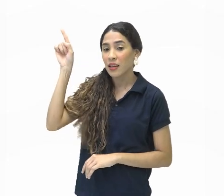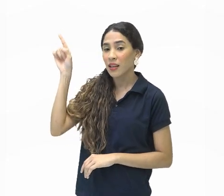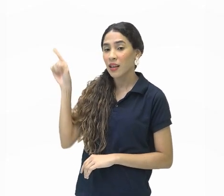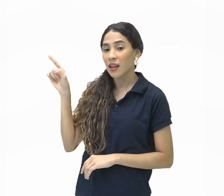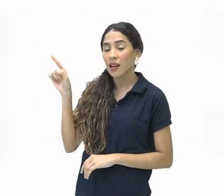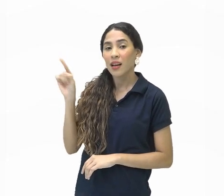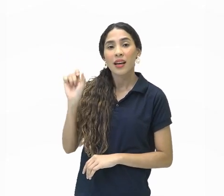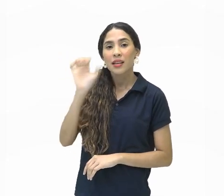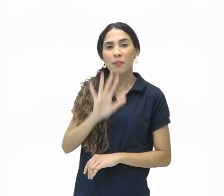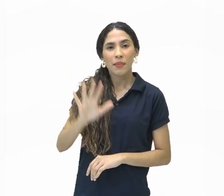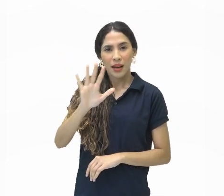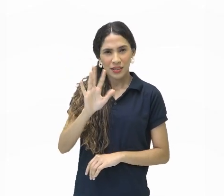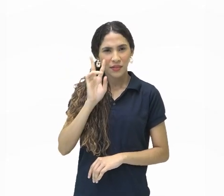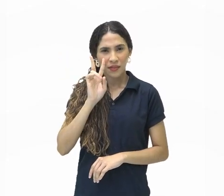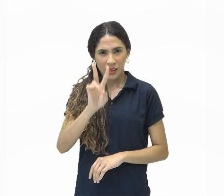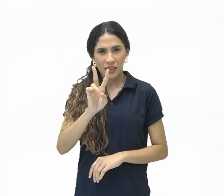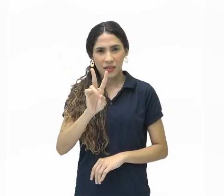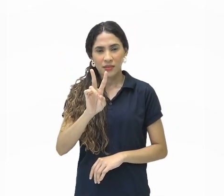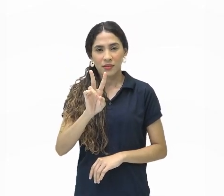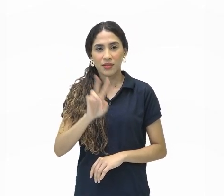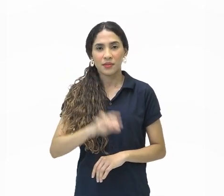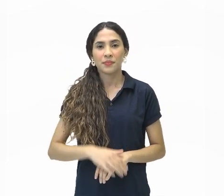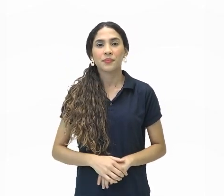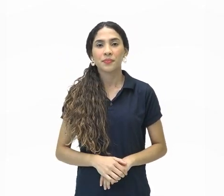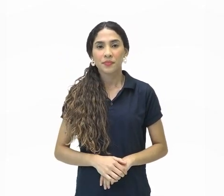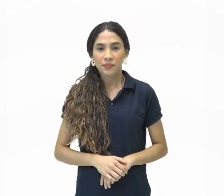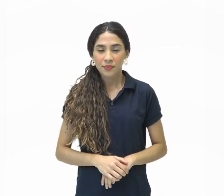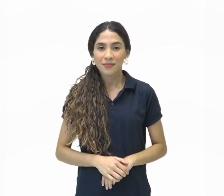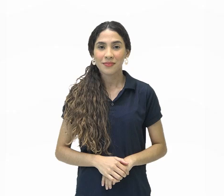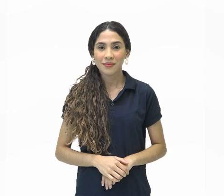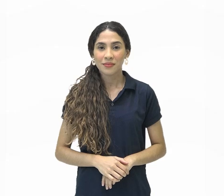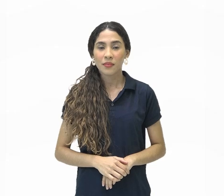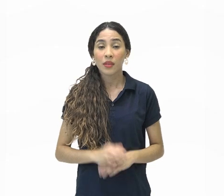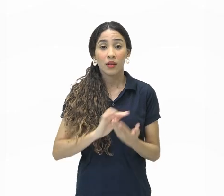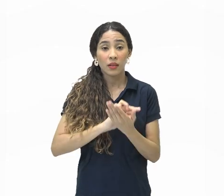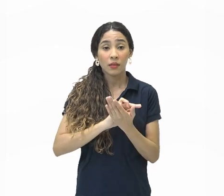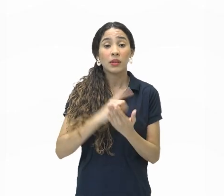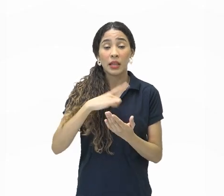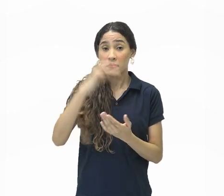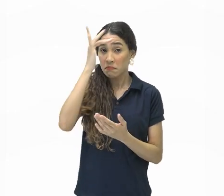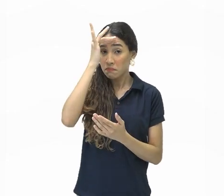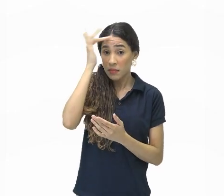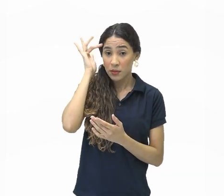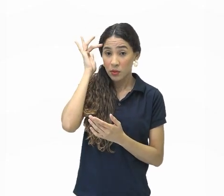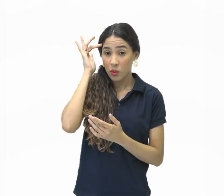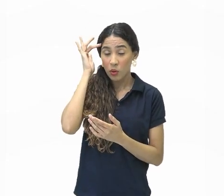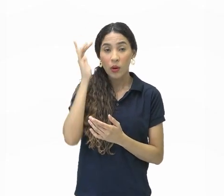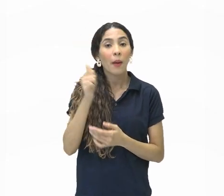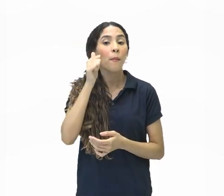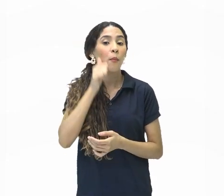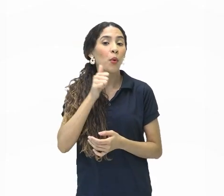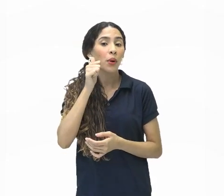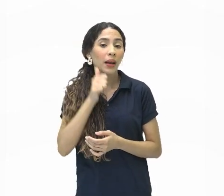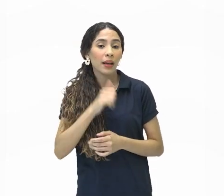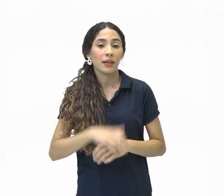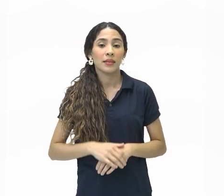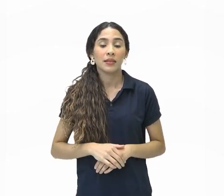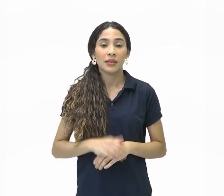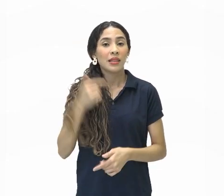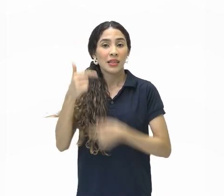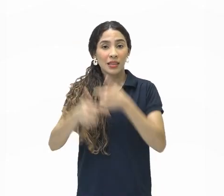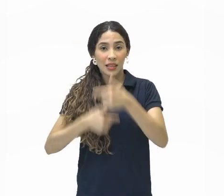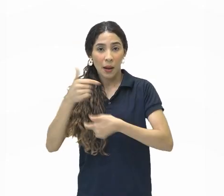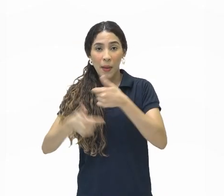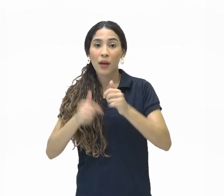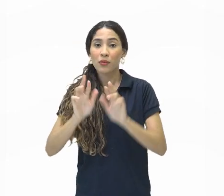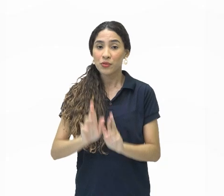aí? Você está vendo aí várias pessoas, mulheres, em